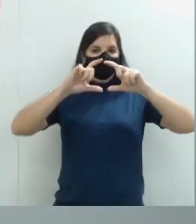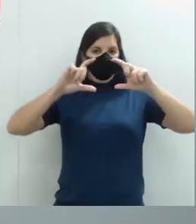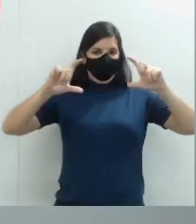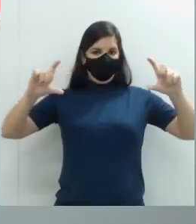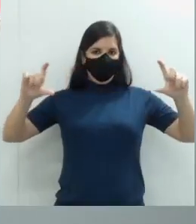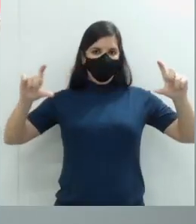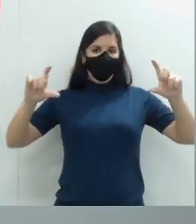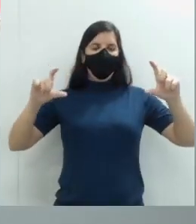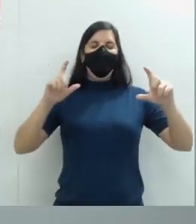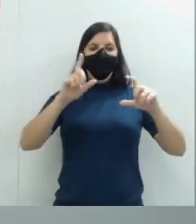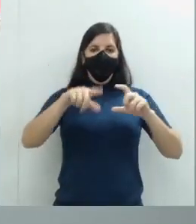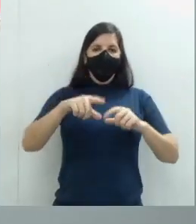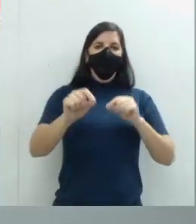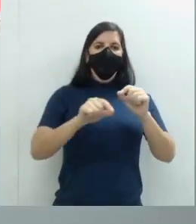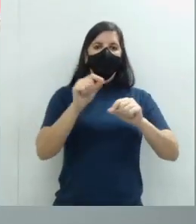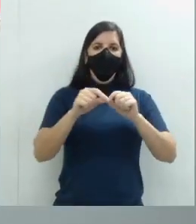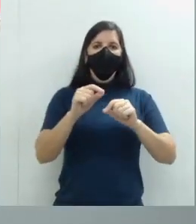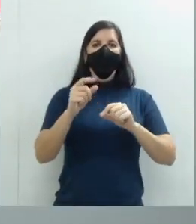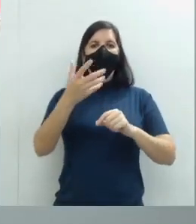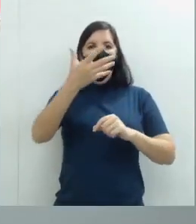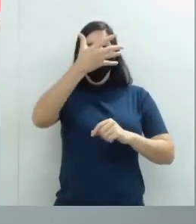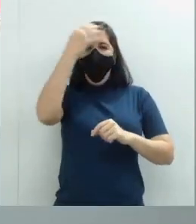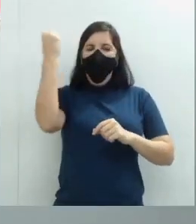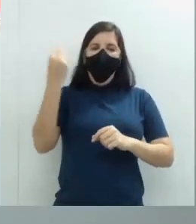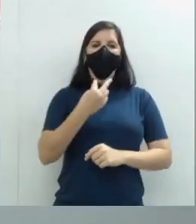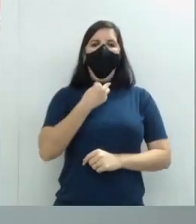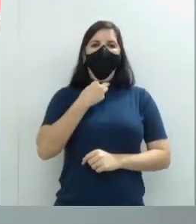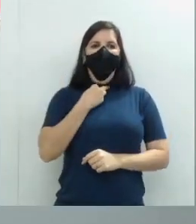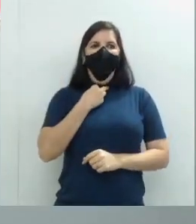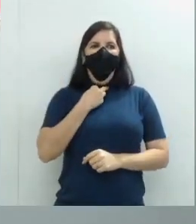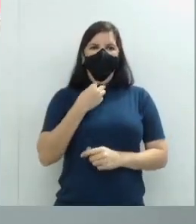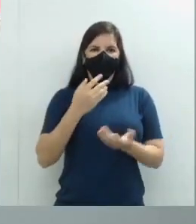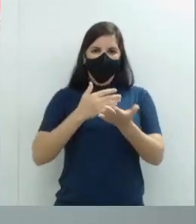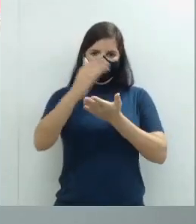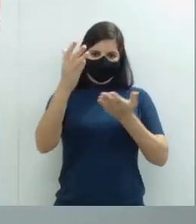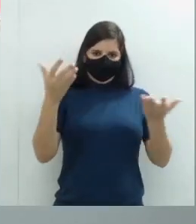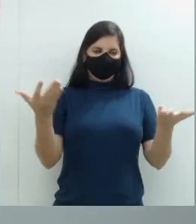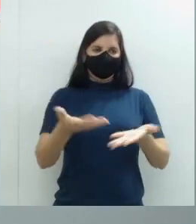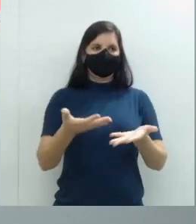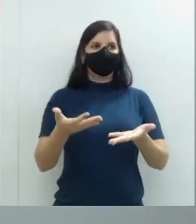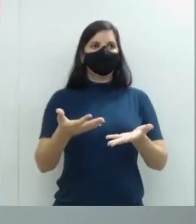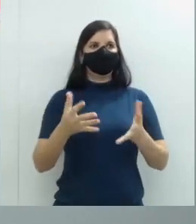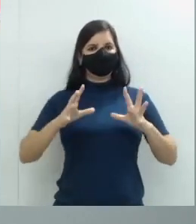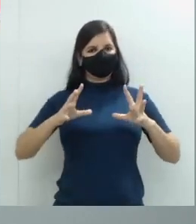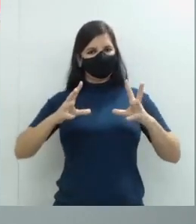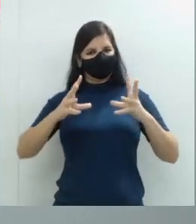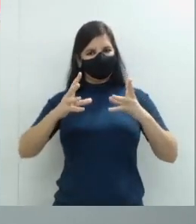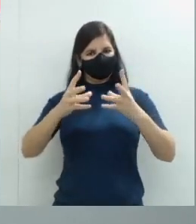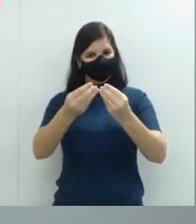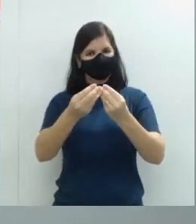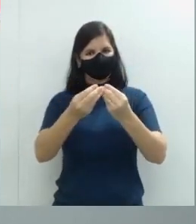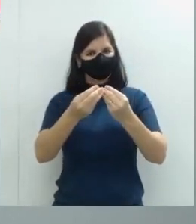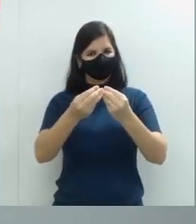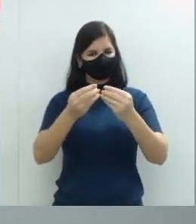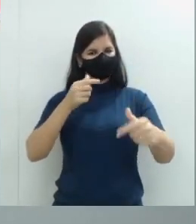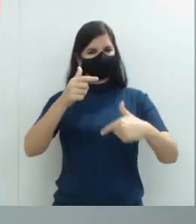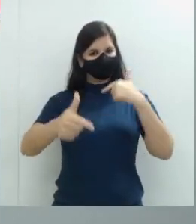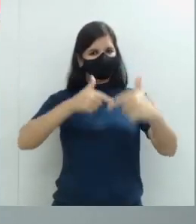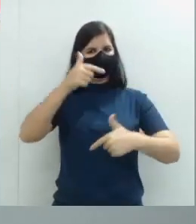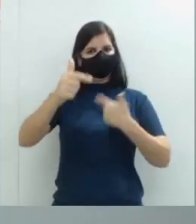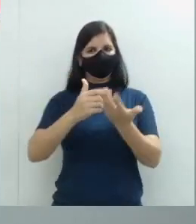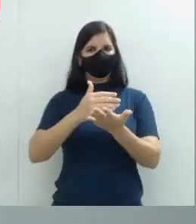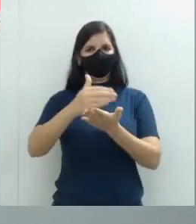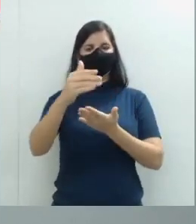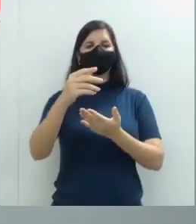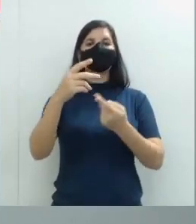fluxograma é algo que você jamais pode esquecer e começa agora. Todo o trabalho. Se você vai ser